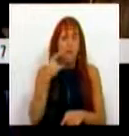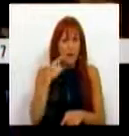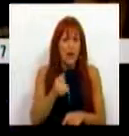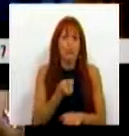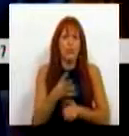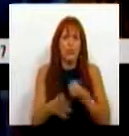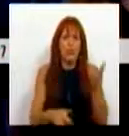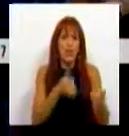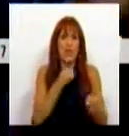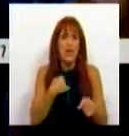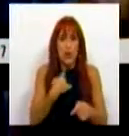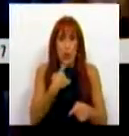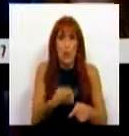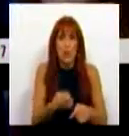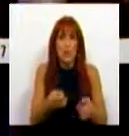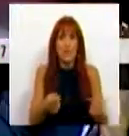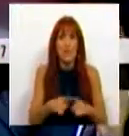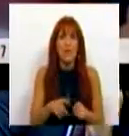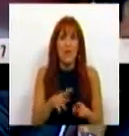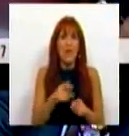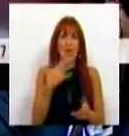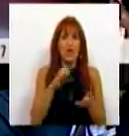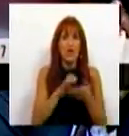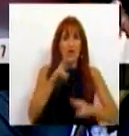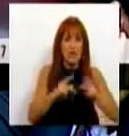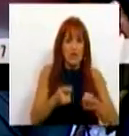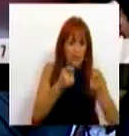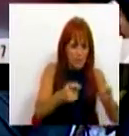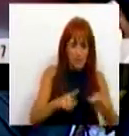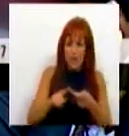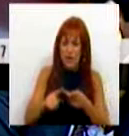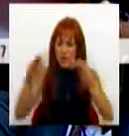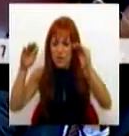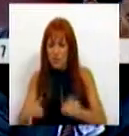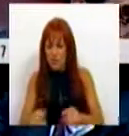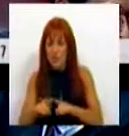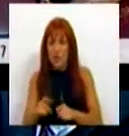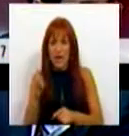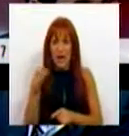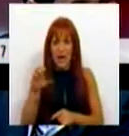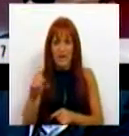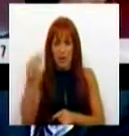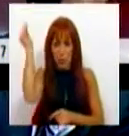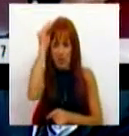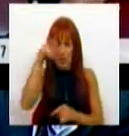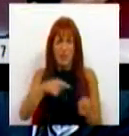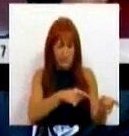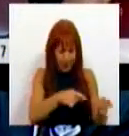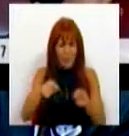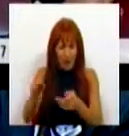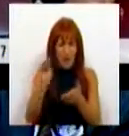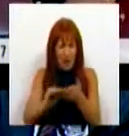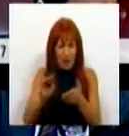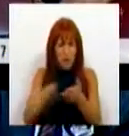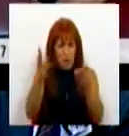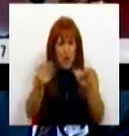muitas das medidas que aqui referi, quer do crédito fiscal ao investimento, quer da redução do IRC para o interior, estão lá escritas